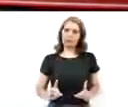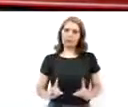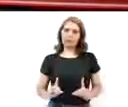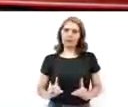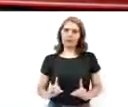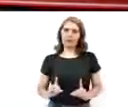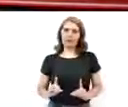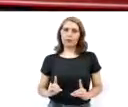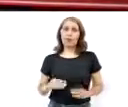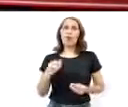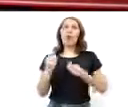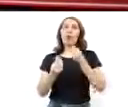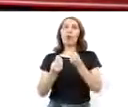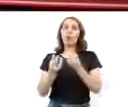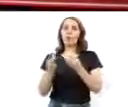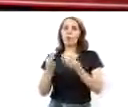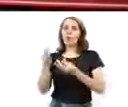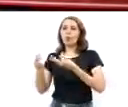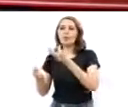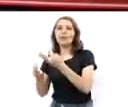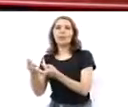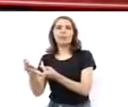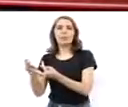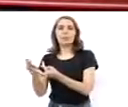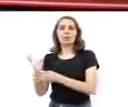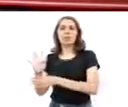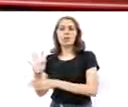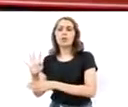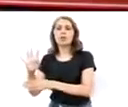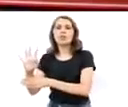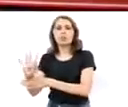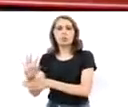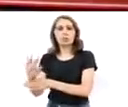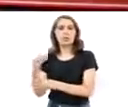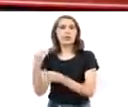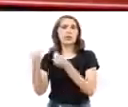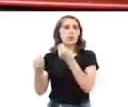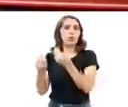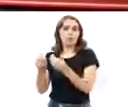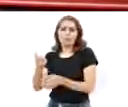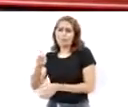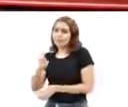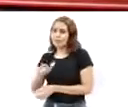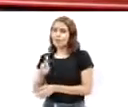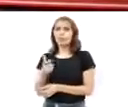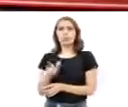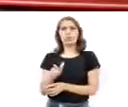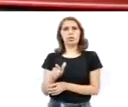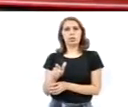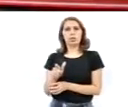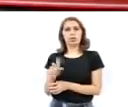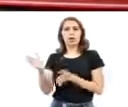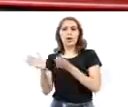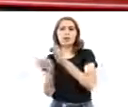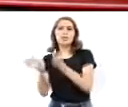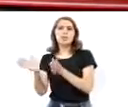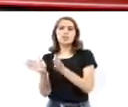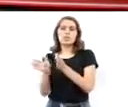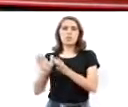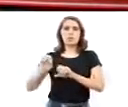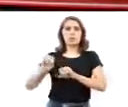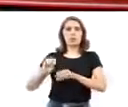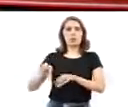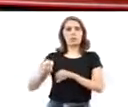o atendimento das suas necessidades especiais, e, claro, não teve o atendimento ao